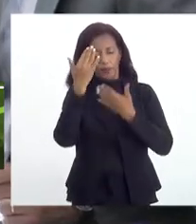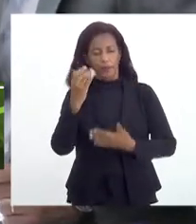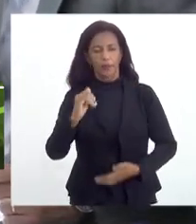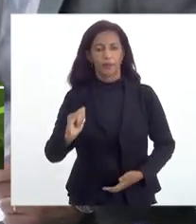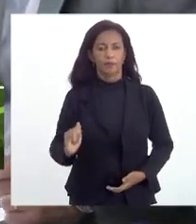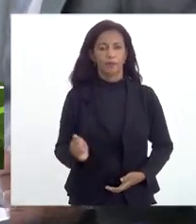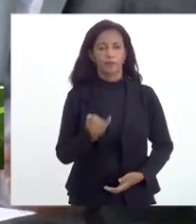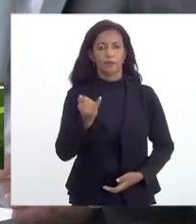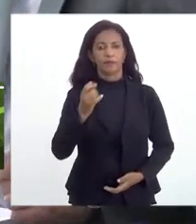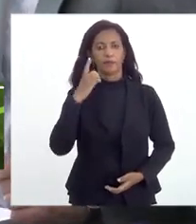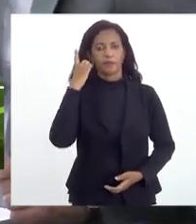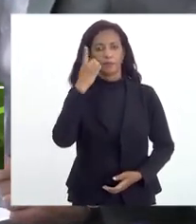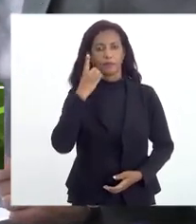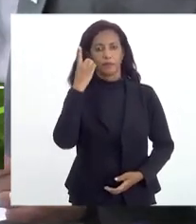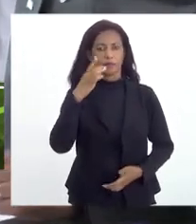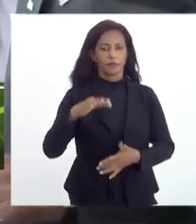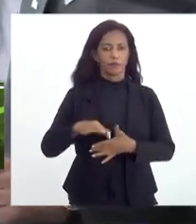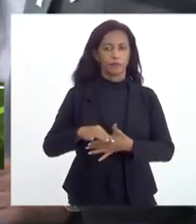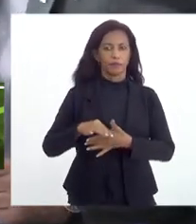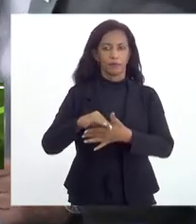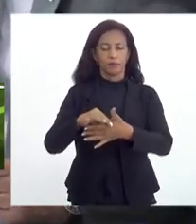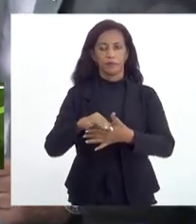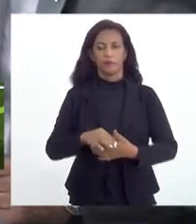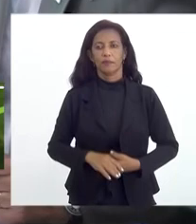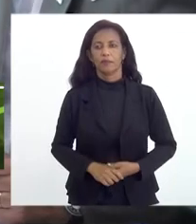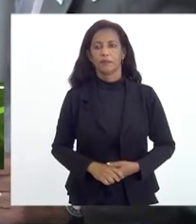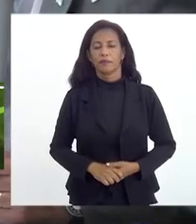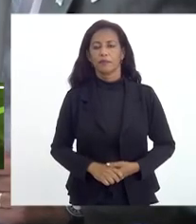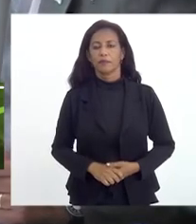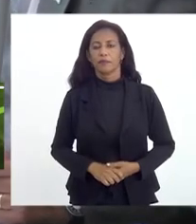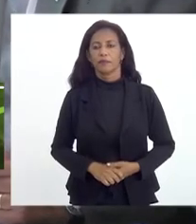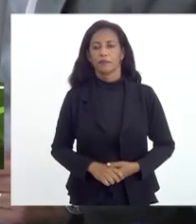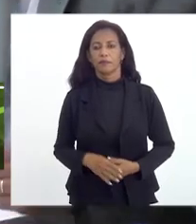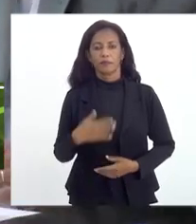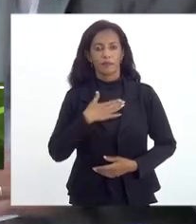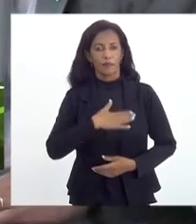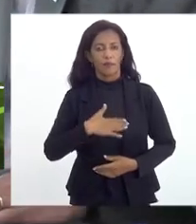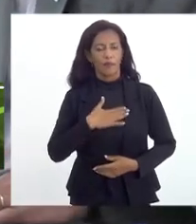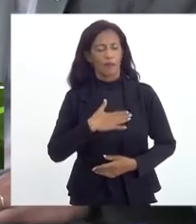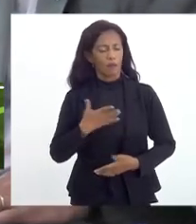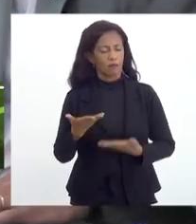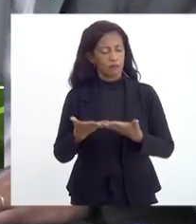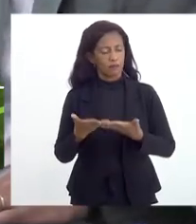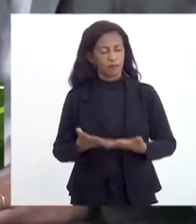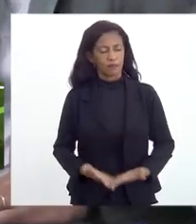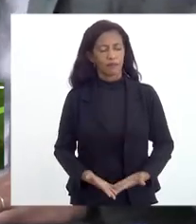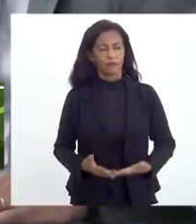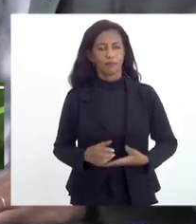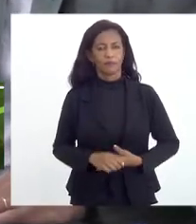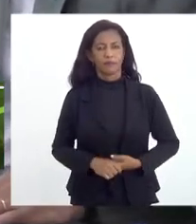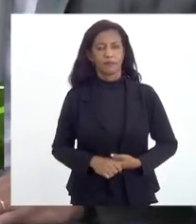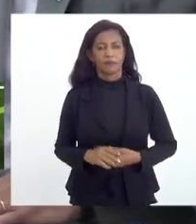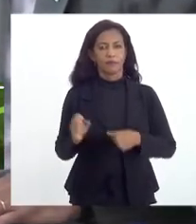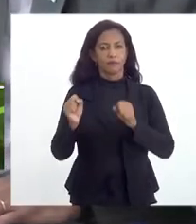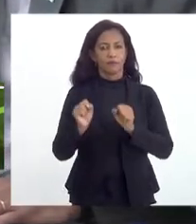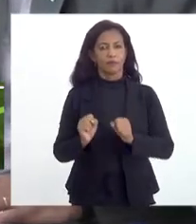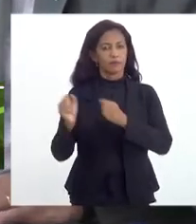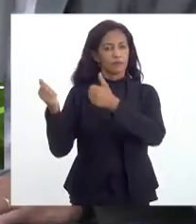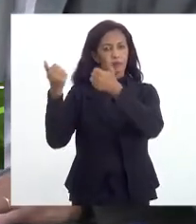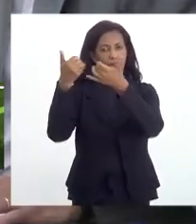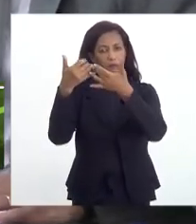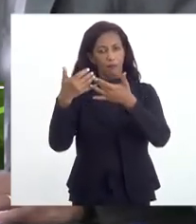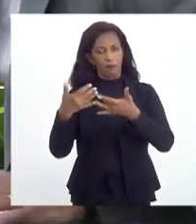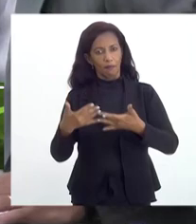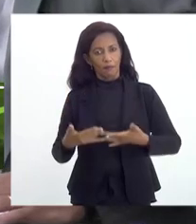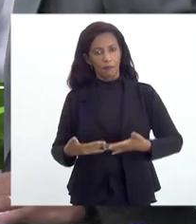senhores deputados, líderes, é um prazer enorme estar aqui, podendo esclarecer